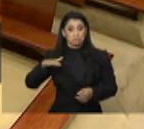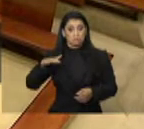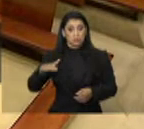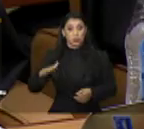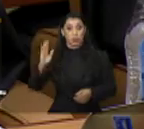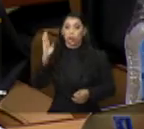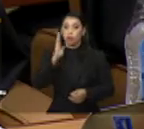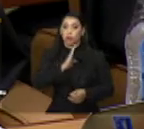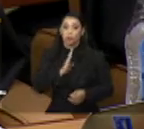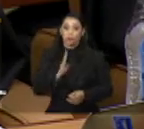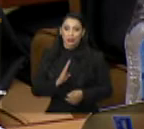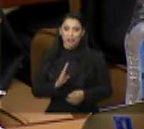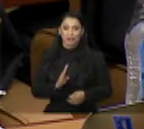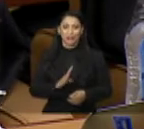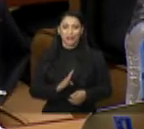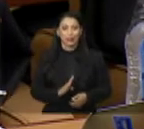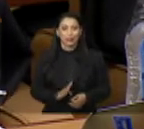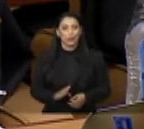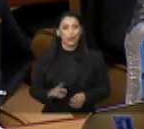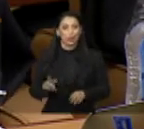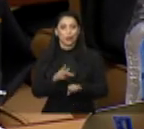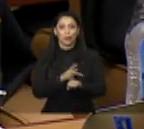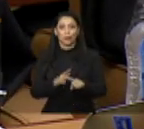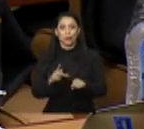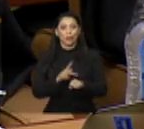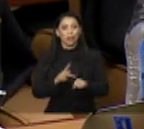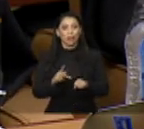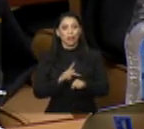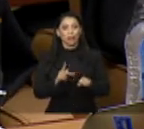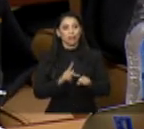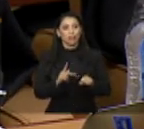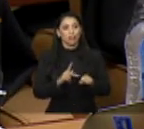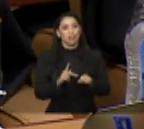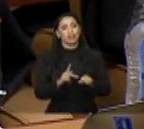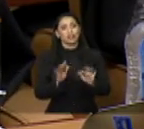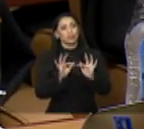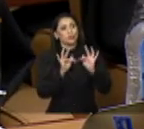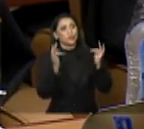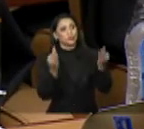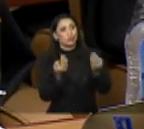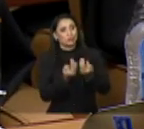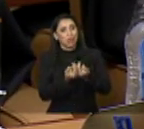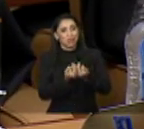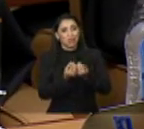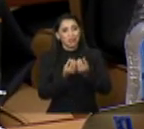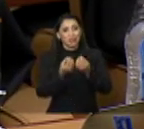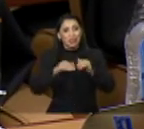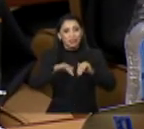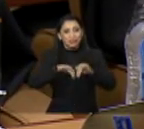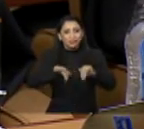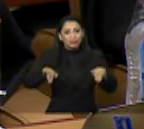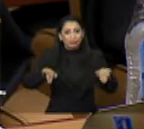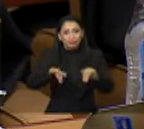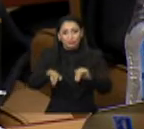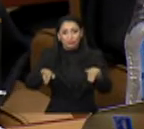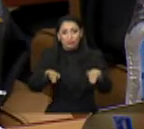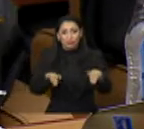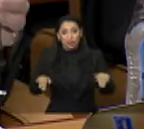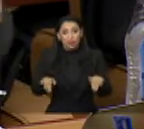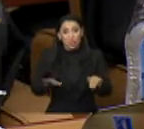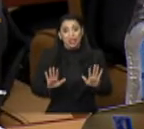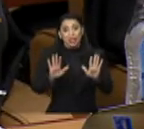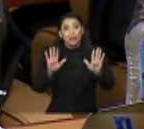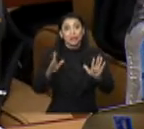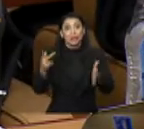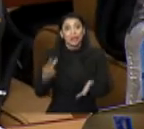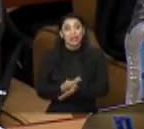o Brasil infelizmente é um país de muitos lares desfeitos e portanto a creche é que